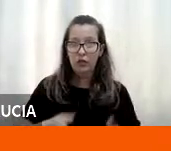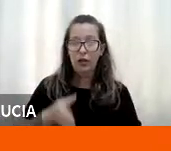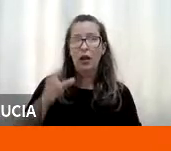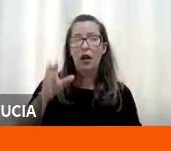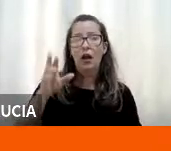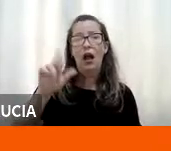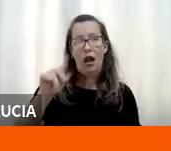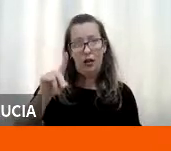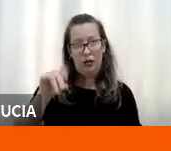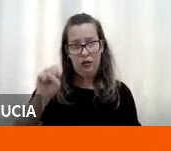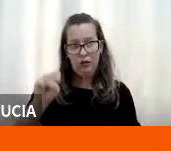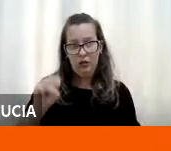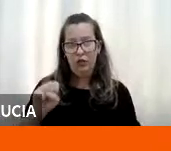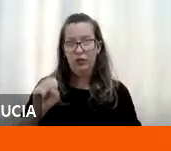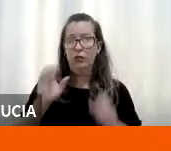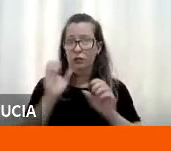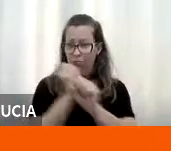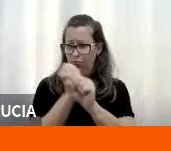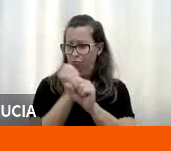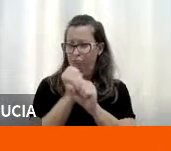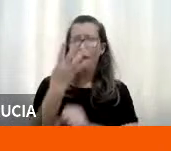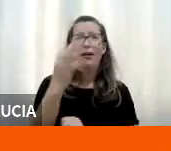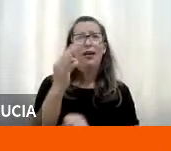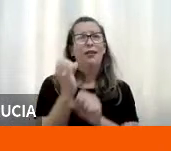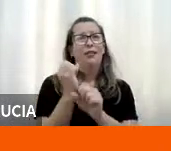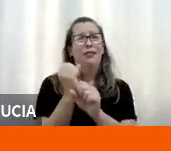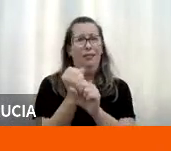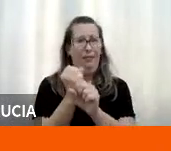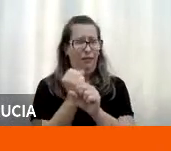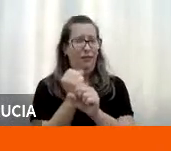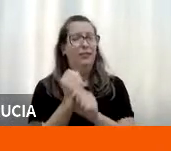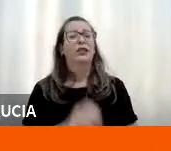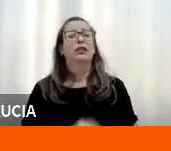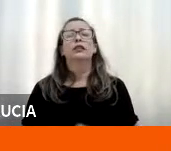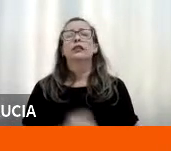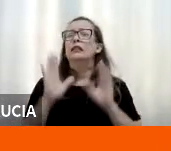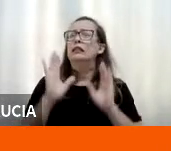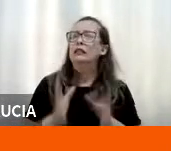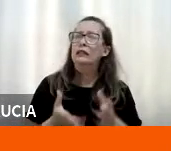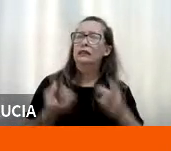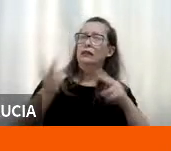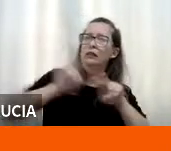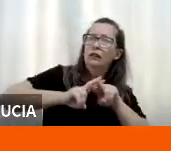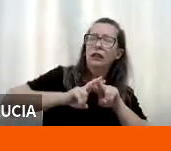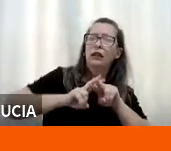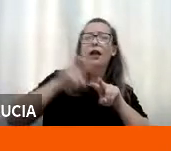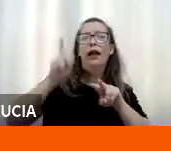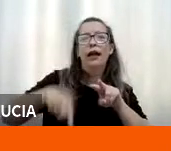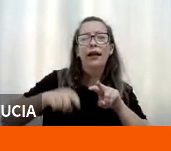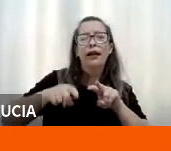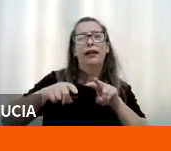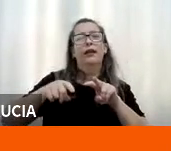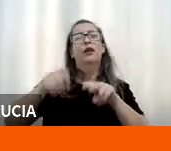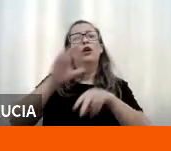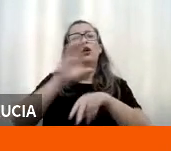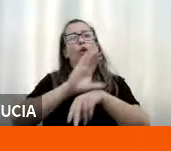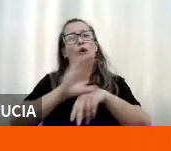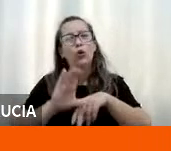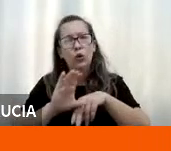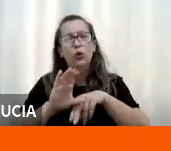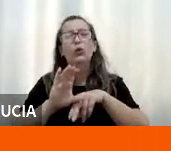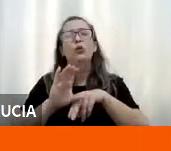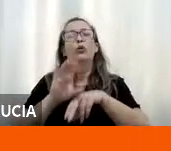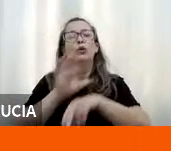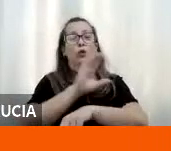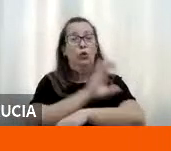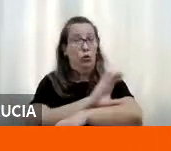nesses 40 anos, né, tem bem enraizada a cultura do jornalismo crítico e da comunicação